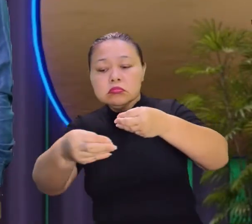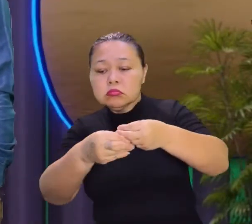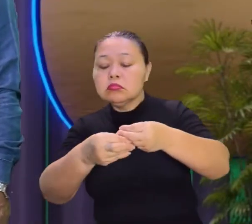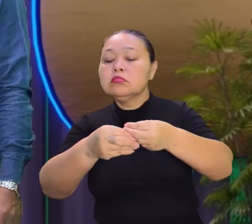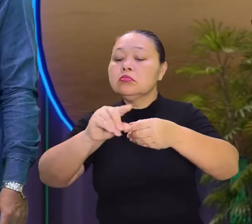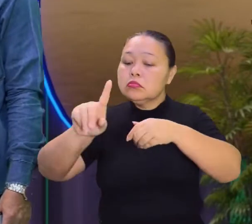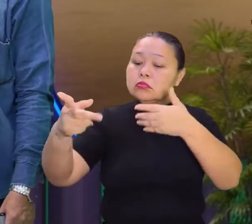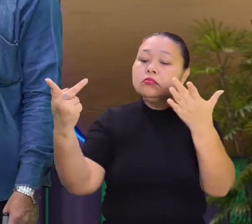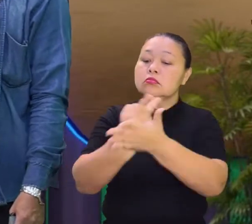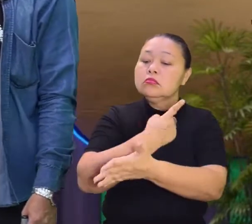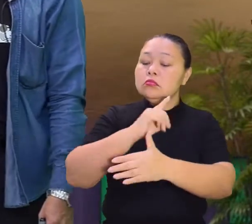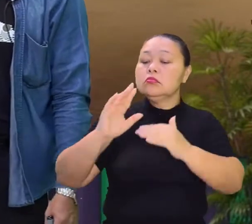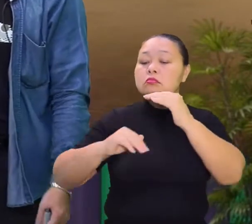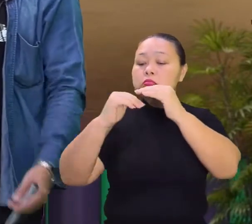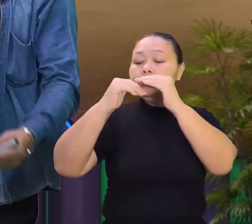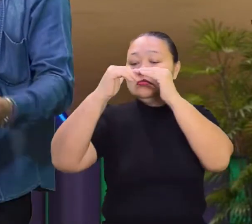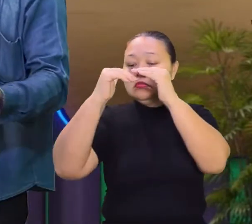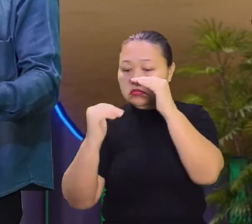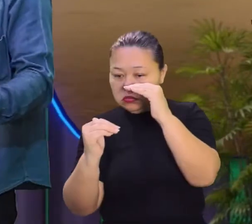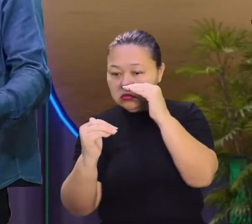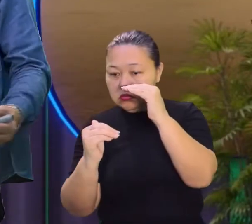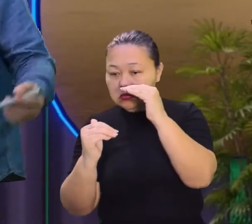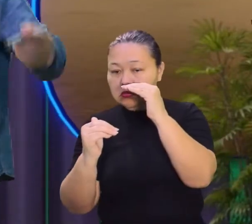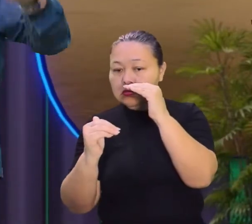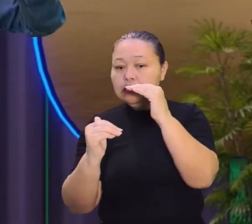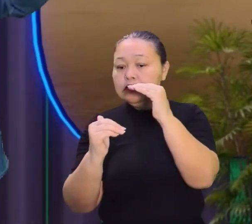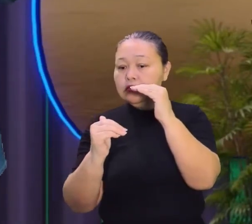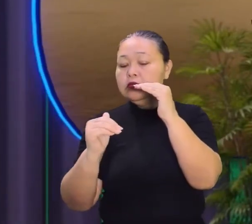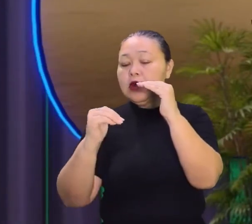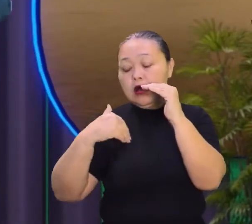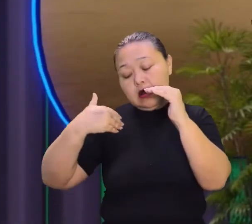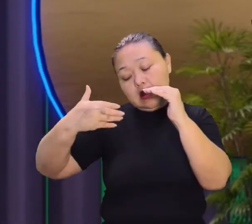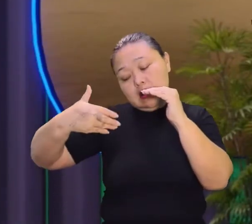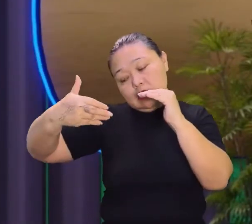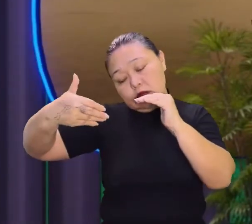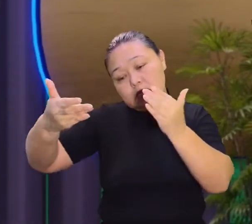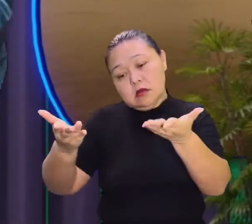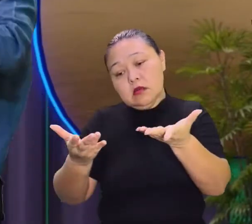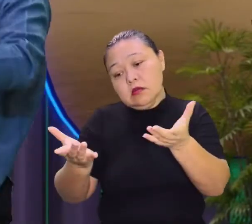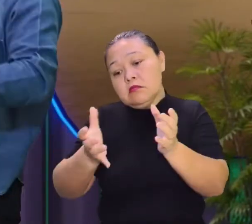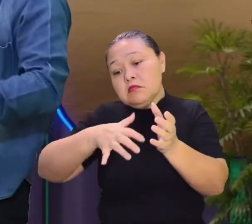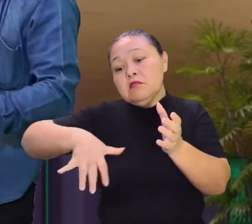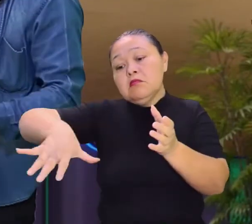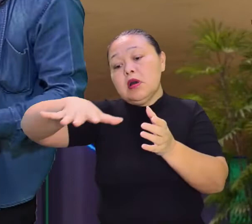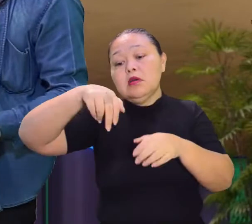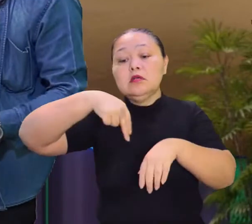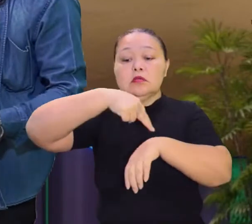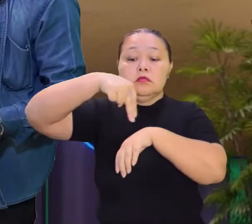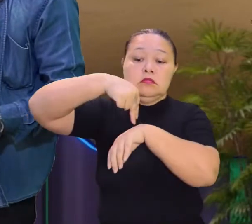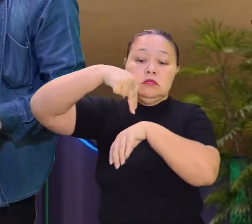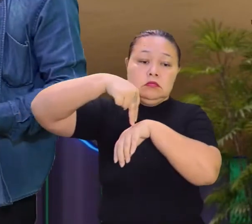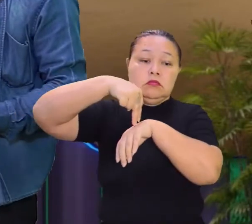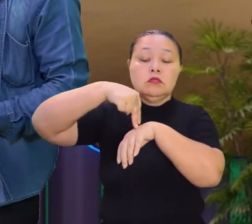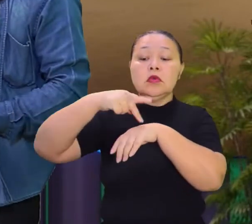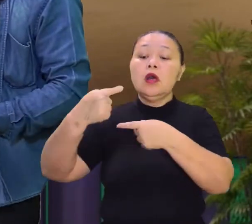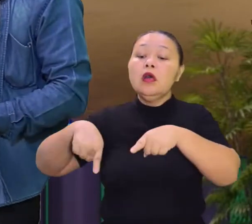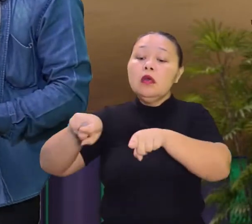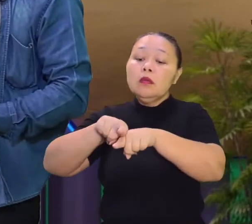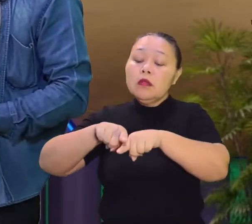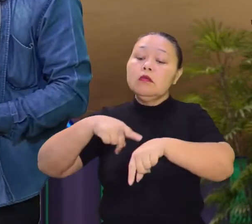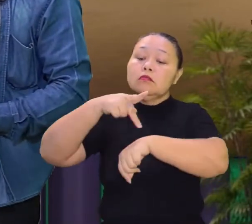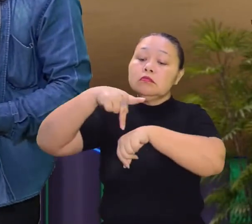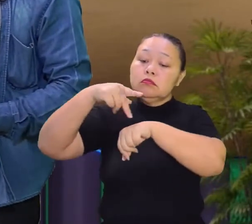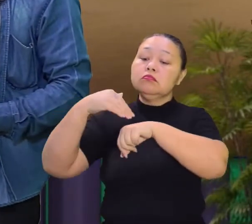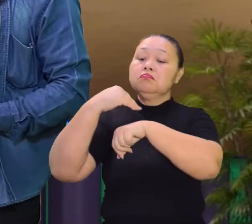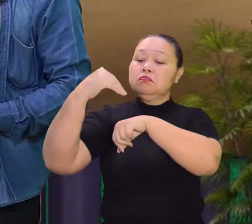gerar subdesenvolvimento. Gerar subdesenvolvimento que perdura até hoje na maioria dessas nações. E desenvolvimento desses países que